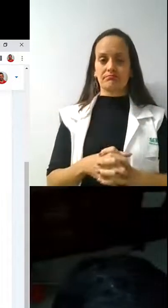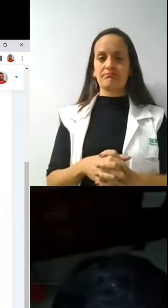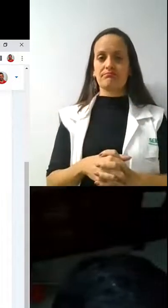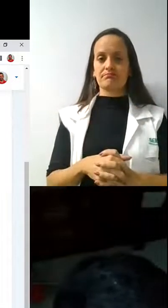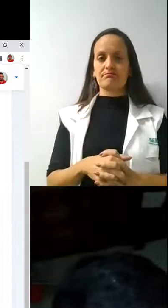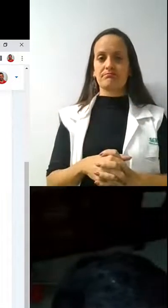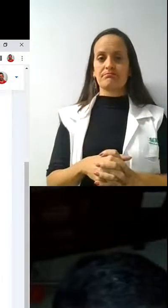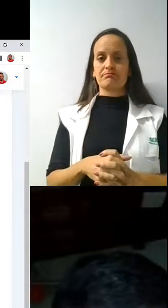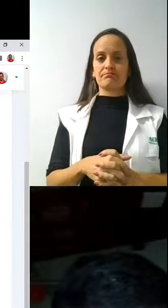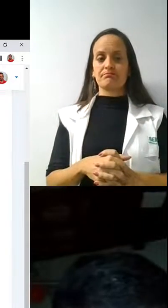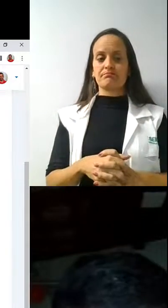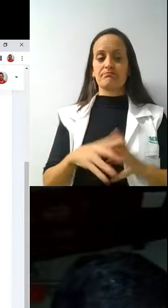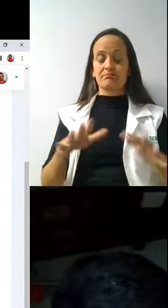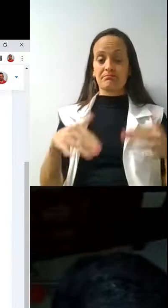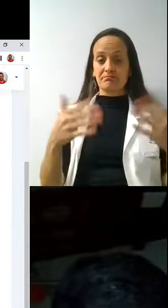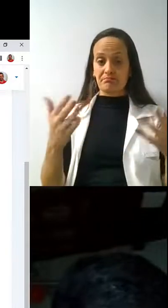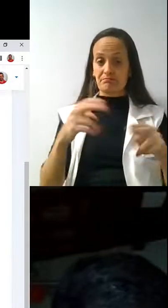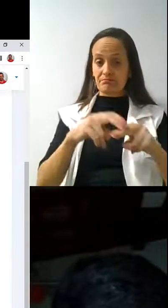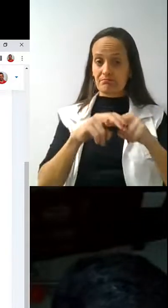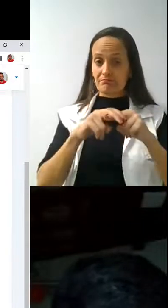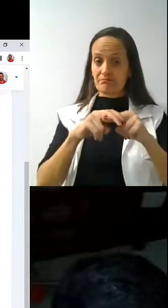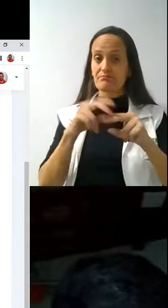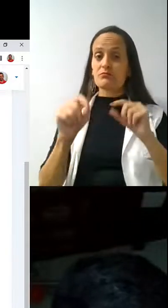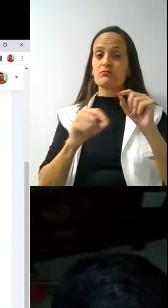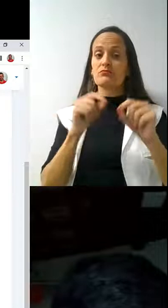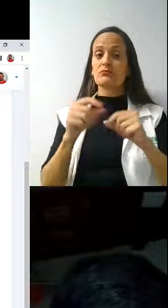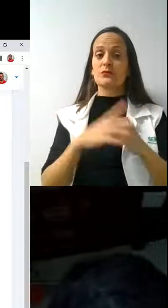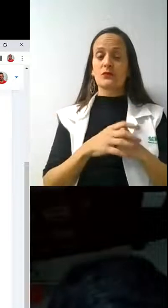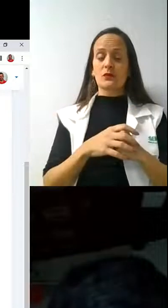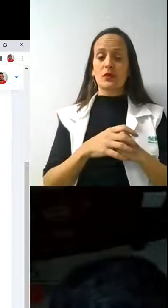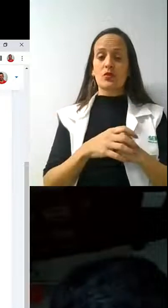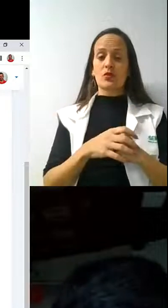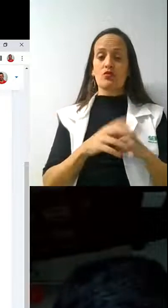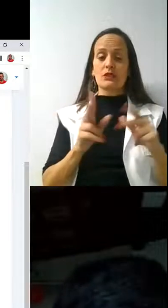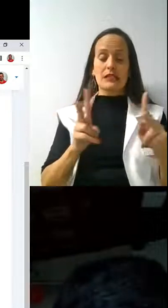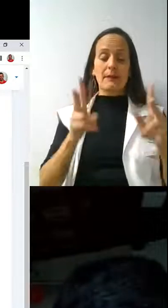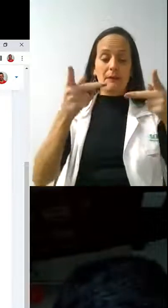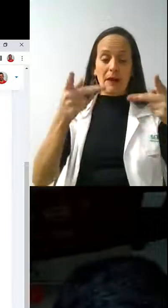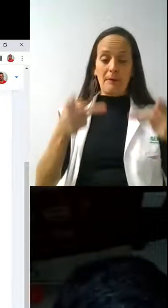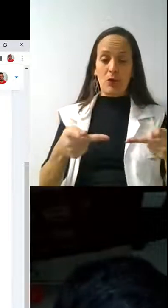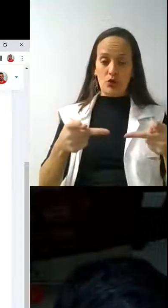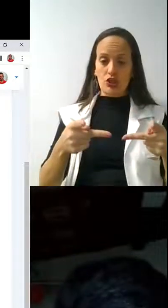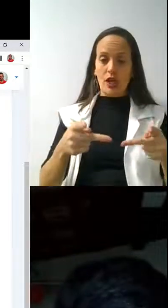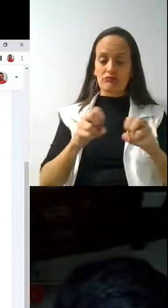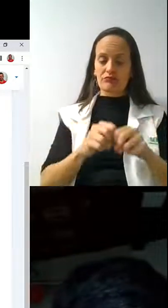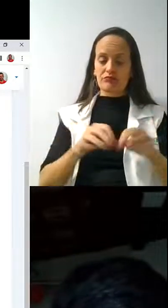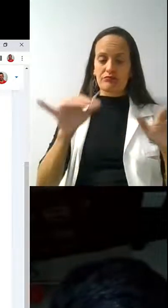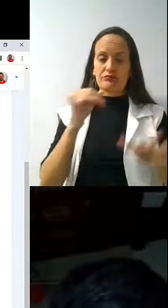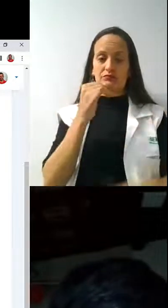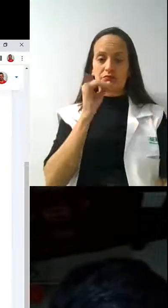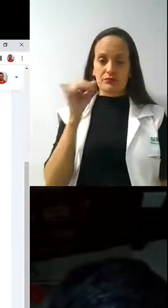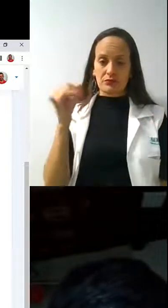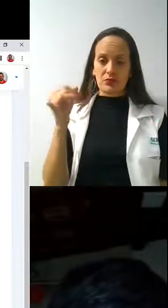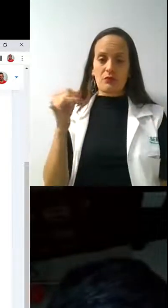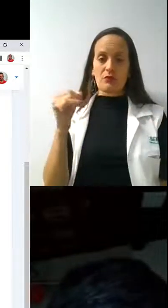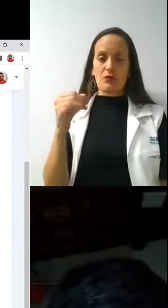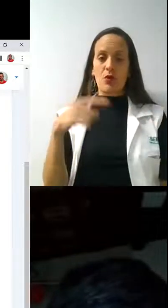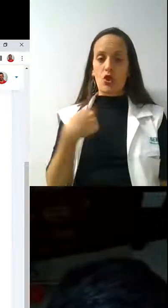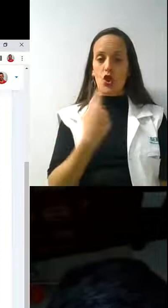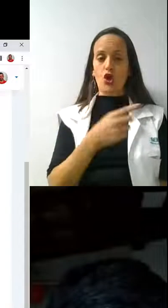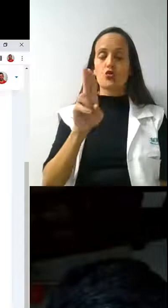Então, geralmente, para desenhos, para projetos, né, de redes elétricas de distribuição, o tipo de escala que a gente usa é essa aqui,